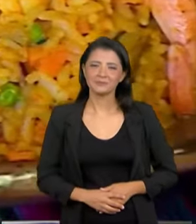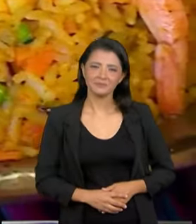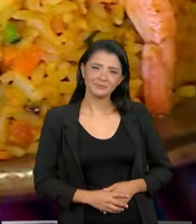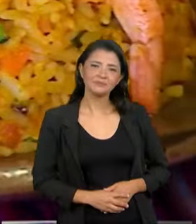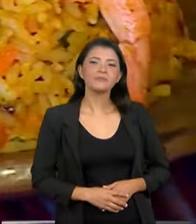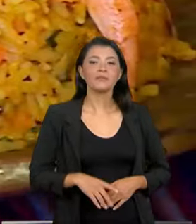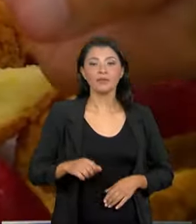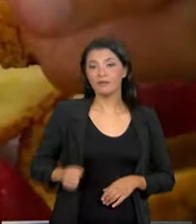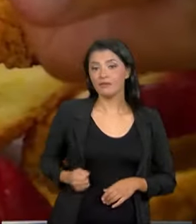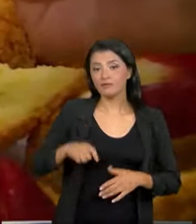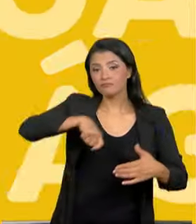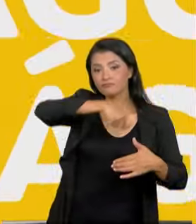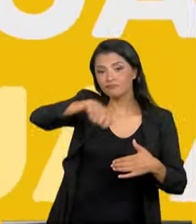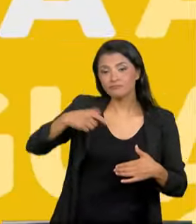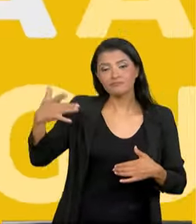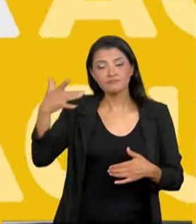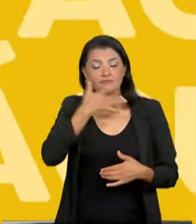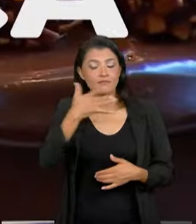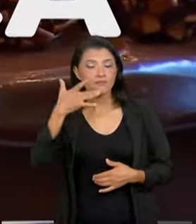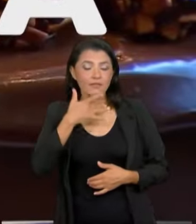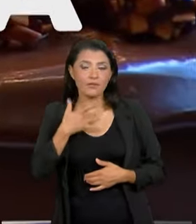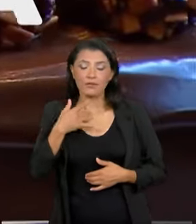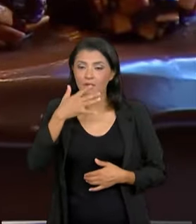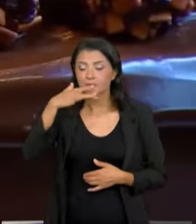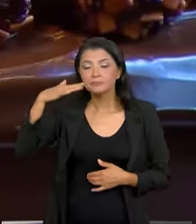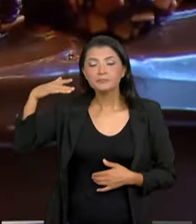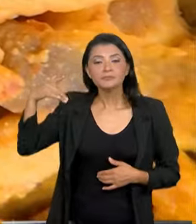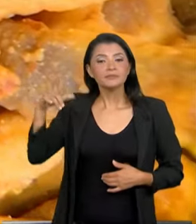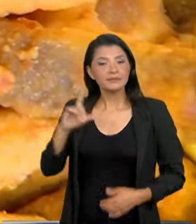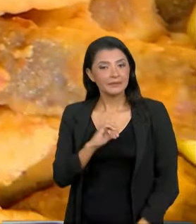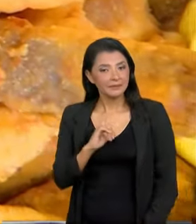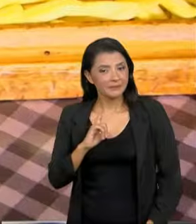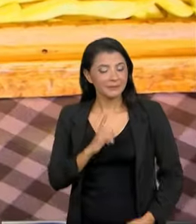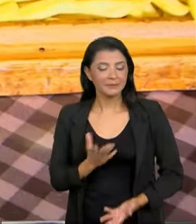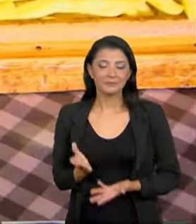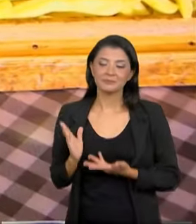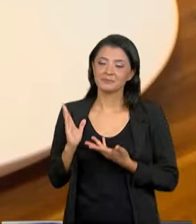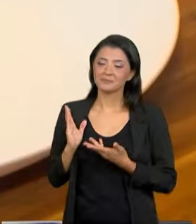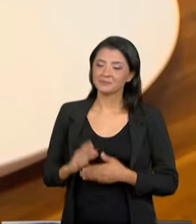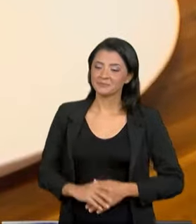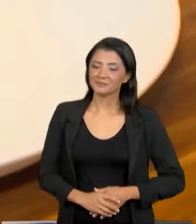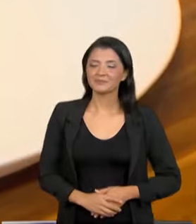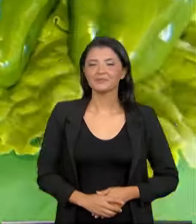E gastronomia de dar água na boca?